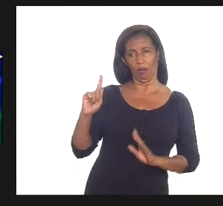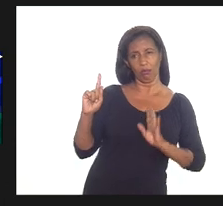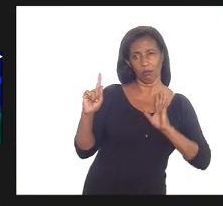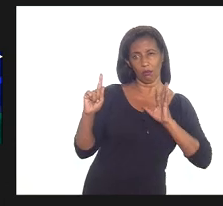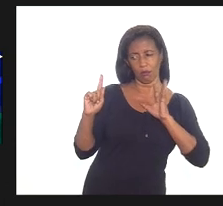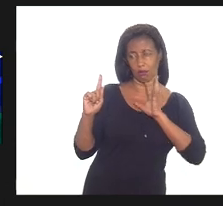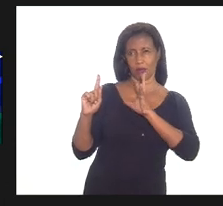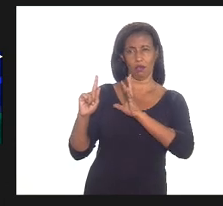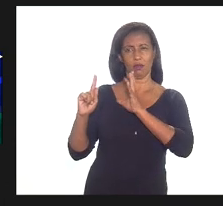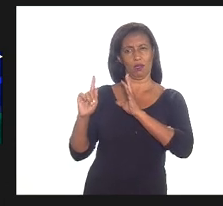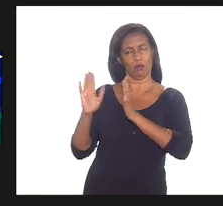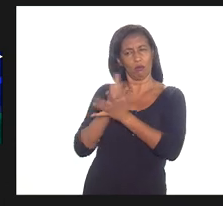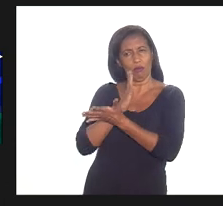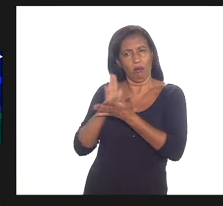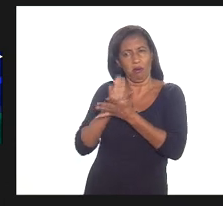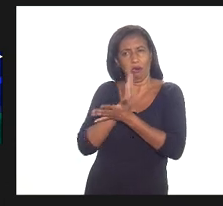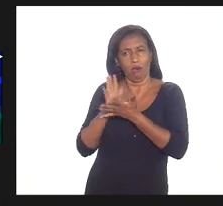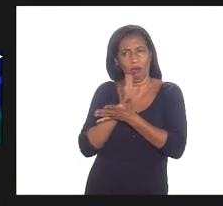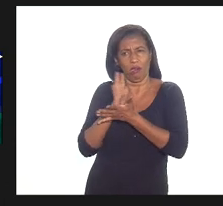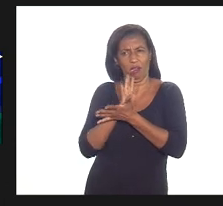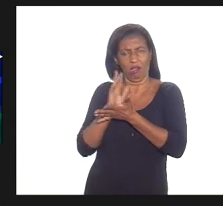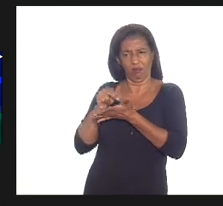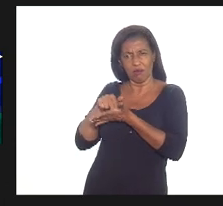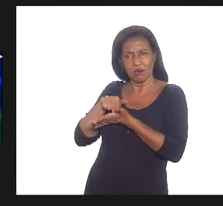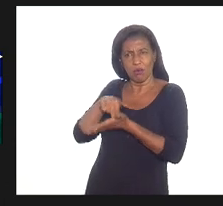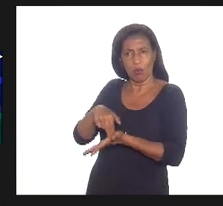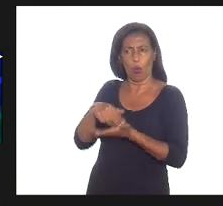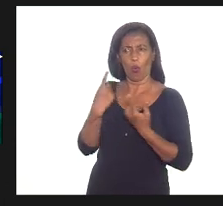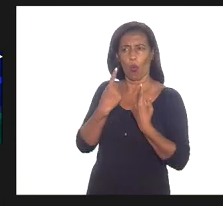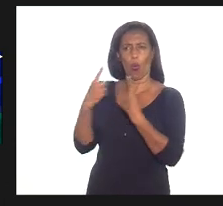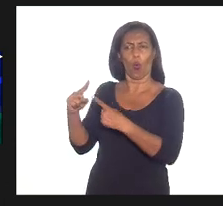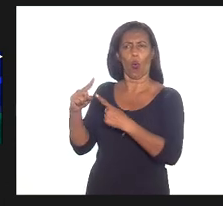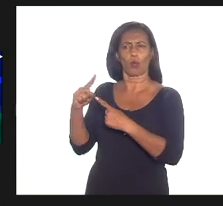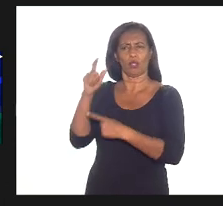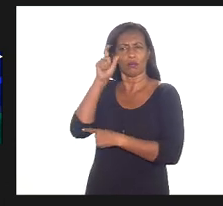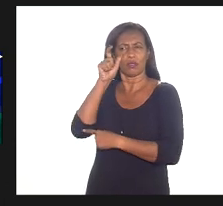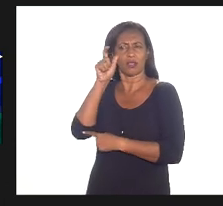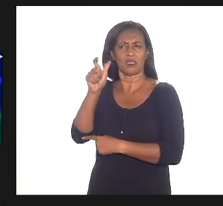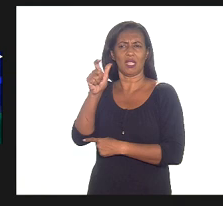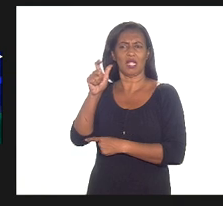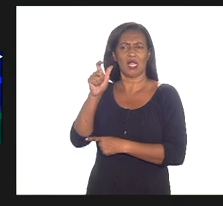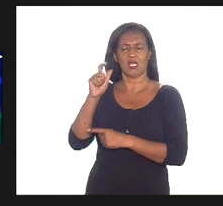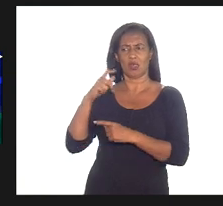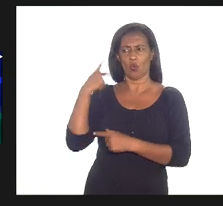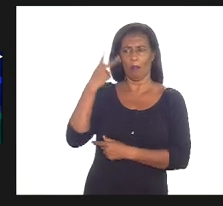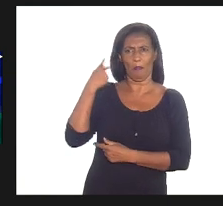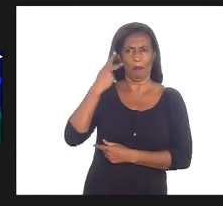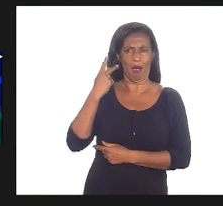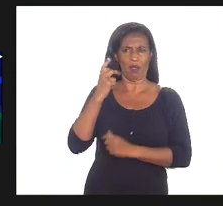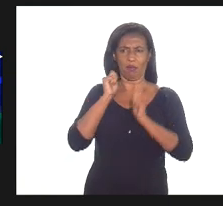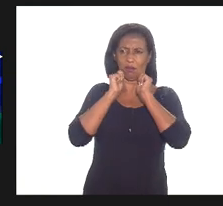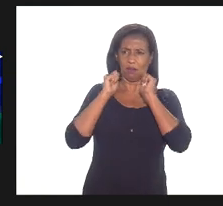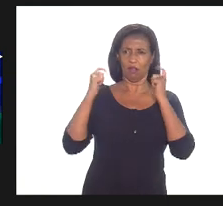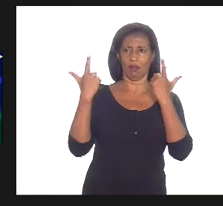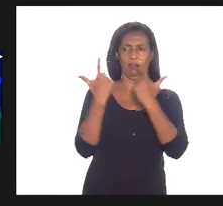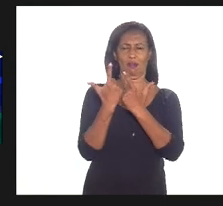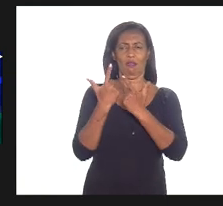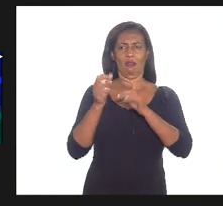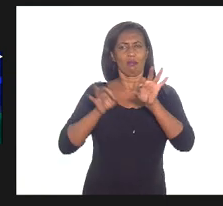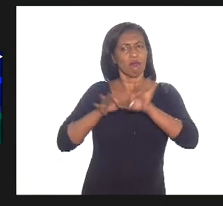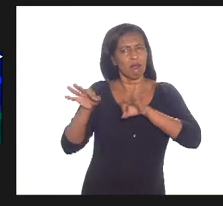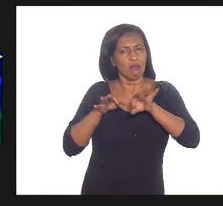é se posicionar quanto os interesses no Parlamento tentando de alguma forma